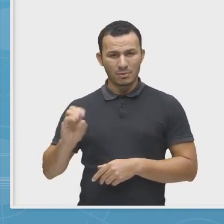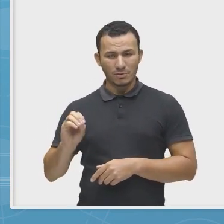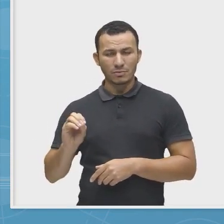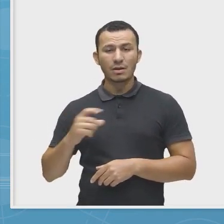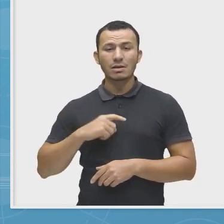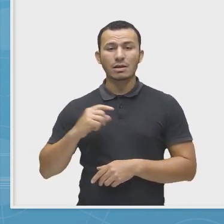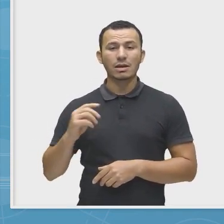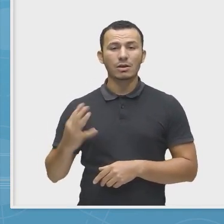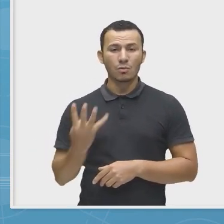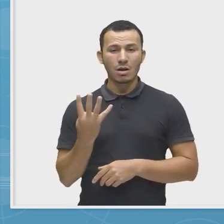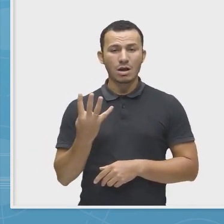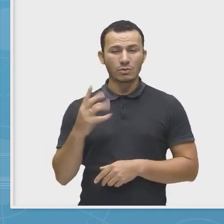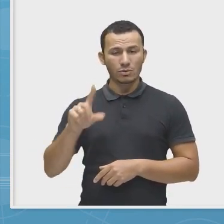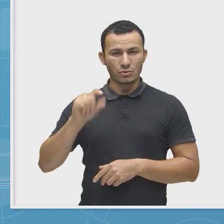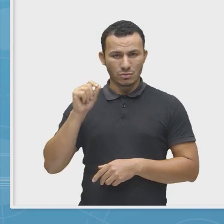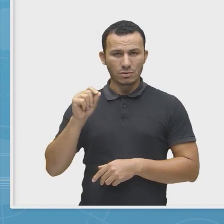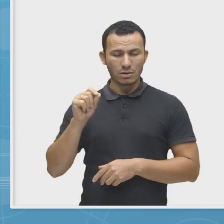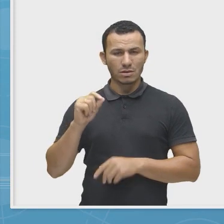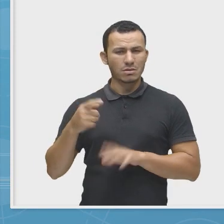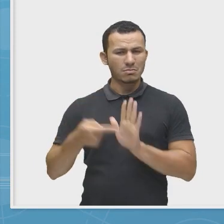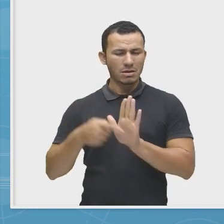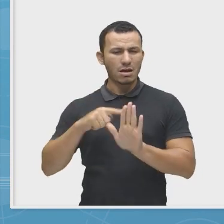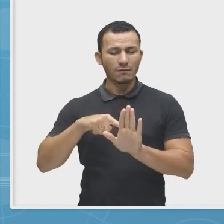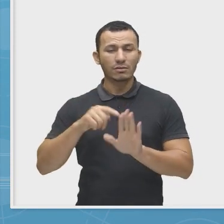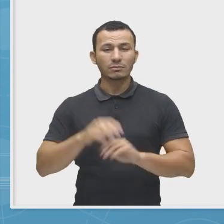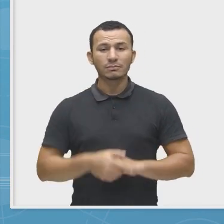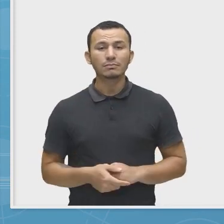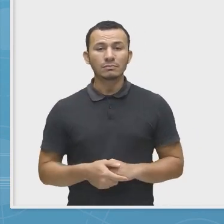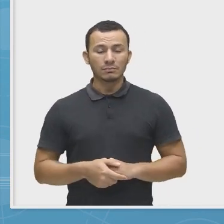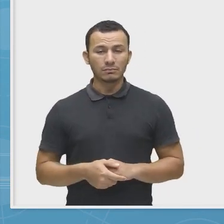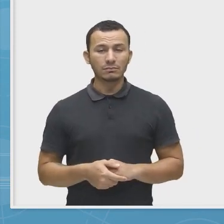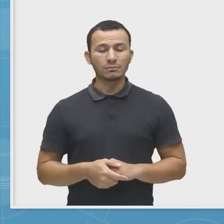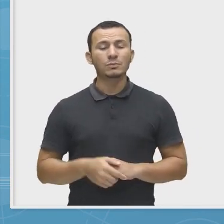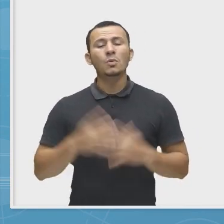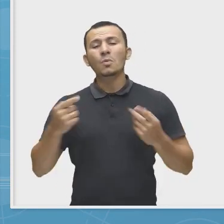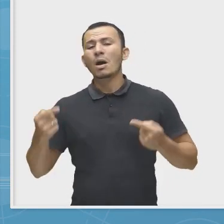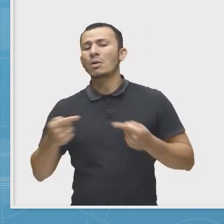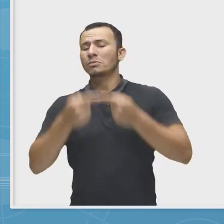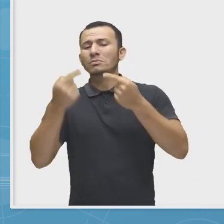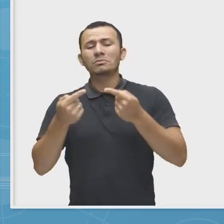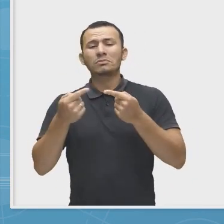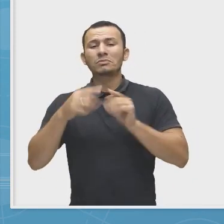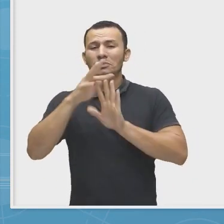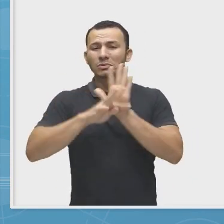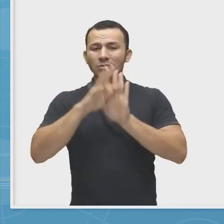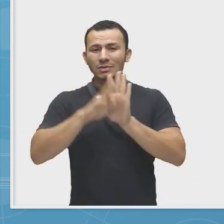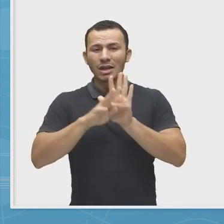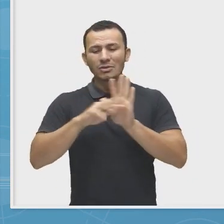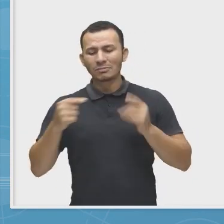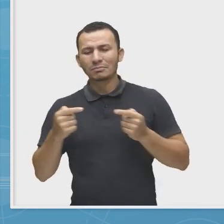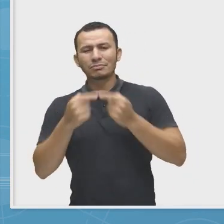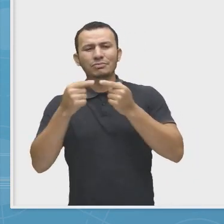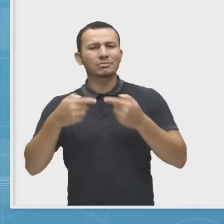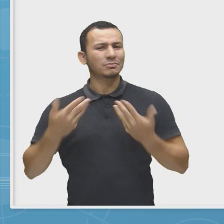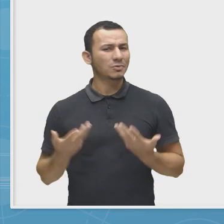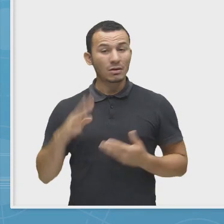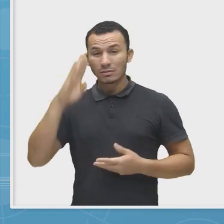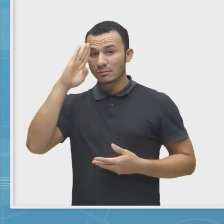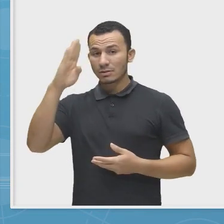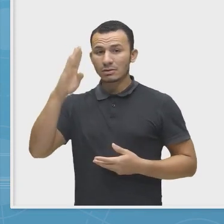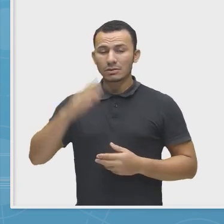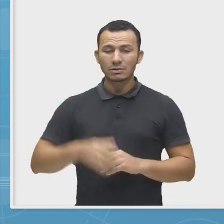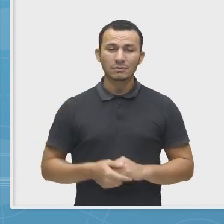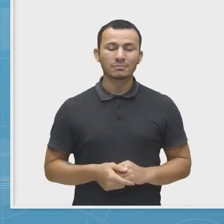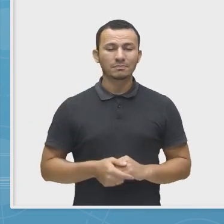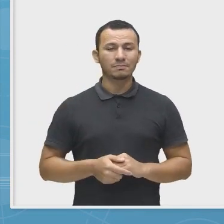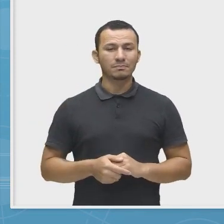esses 4 aí, ó. Assinale aquele que sintetiza a ideia principal do texto. Então,